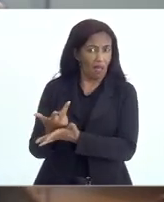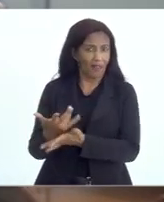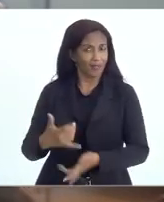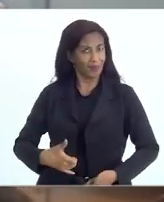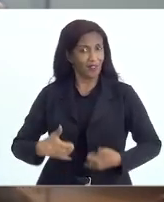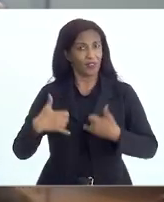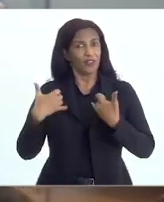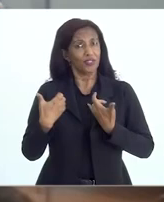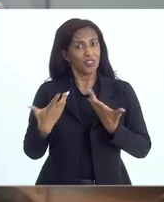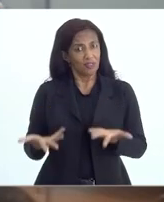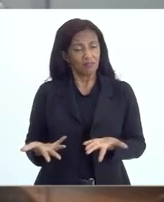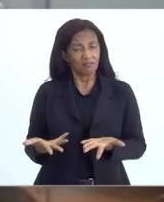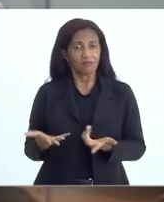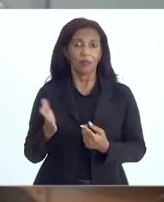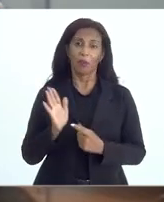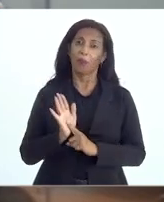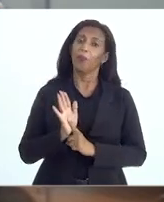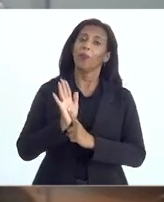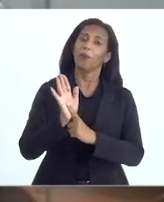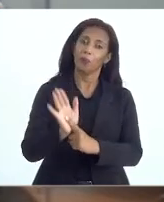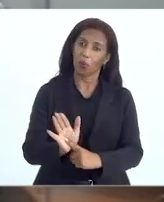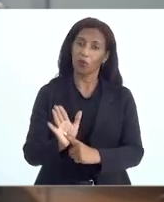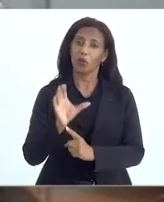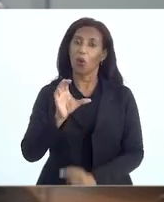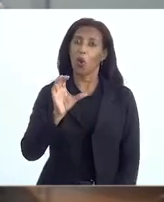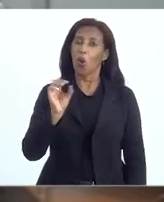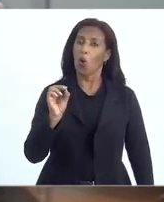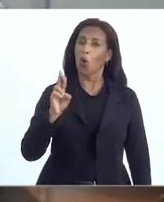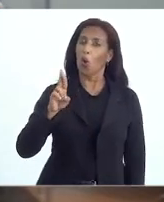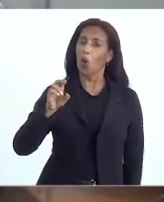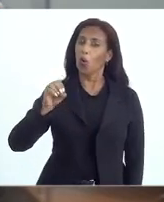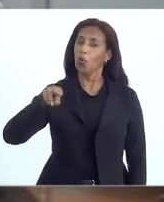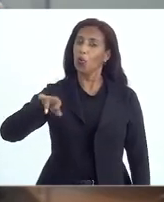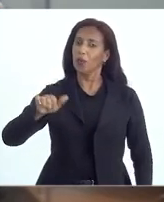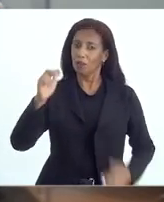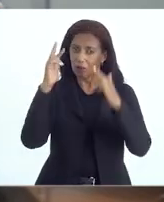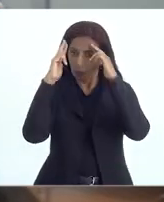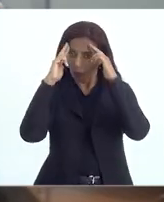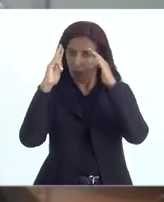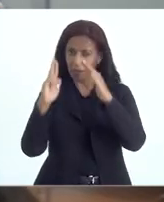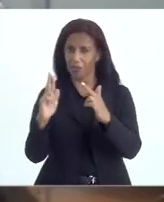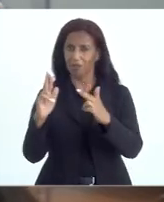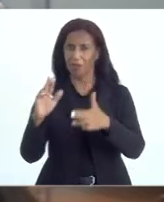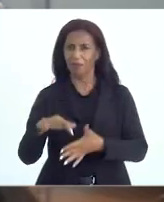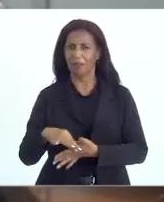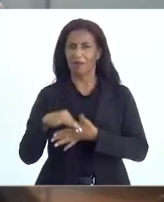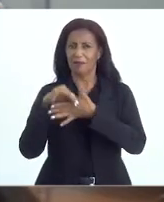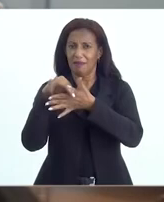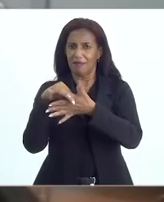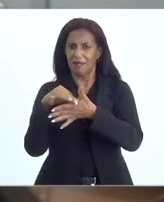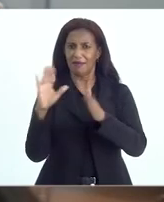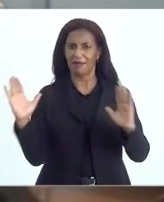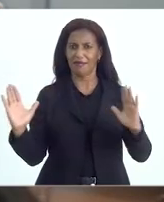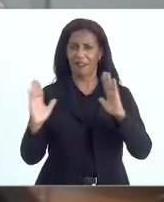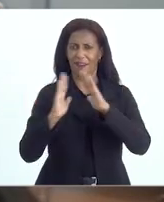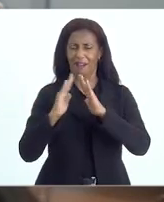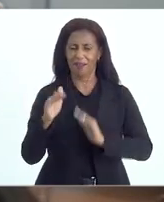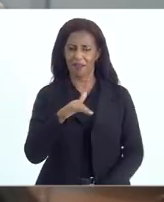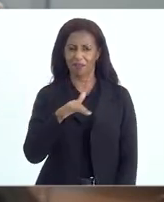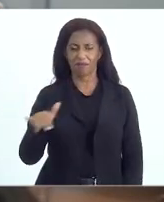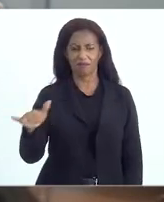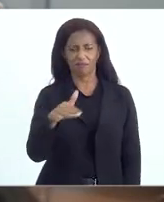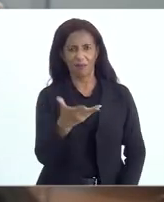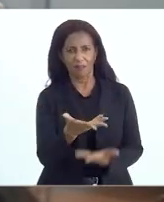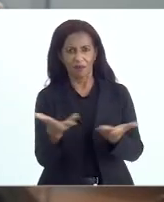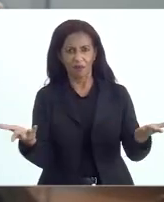porque mostra que um coronel que tem o respeito e a liderança dos seus pares como a gente veio aqui presente